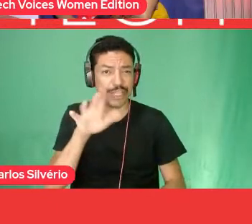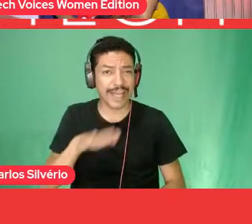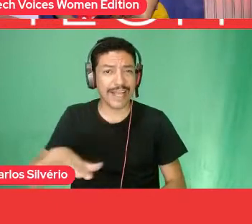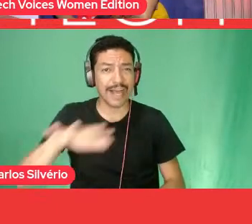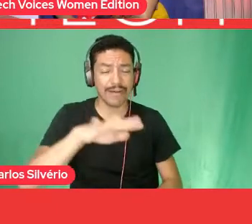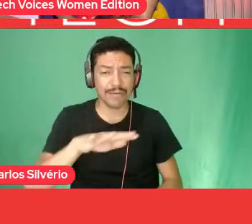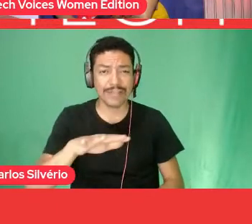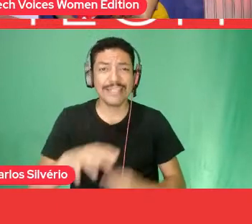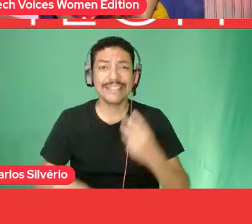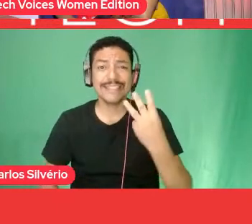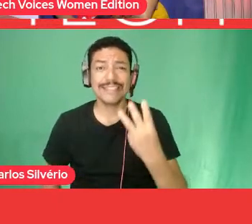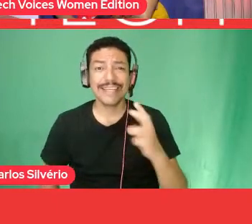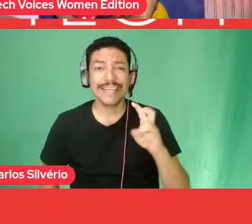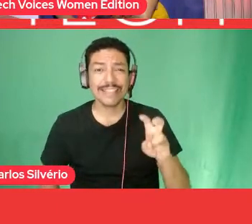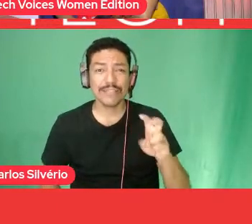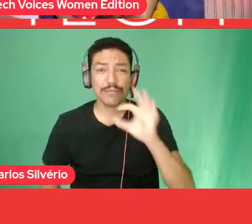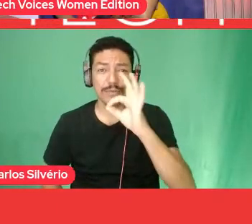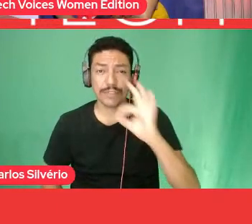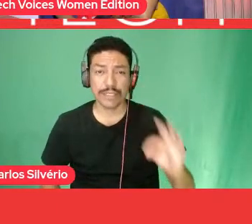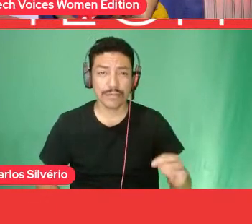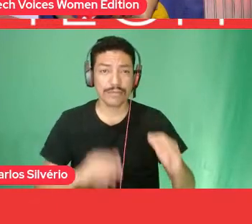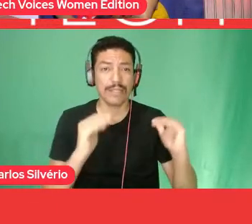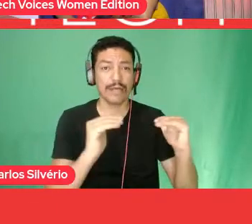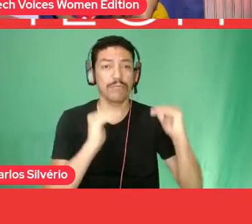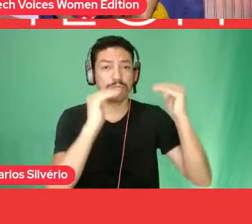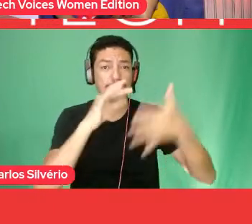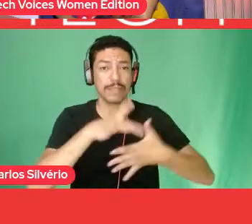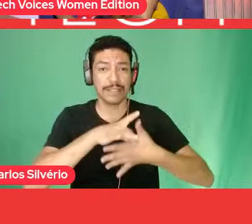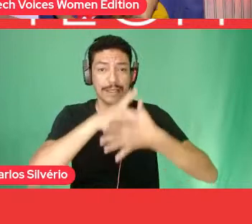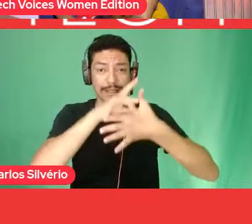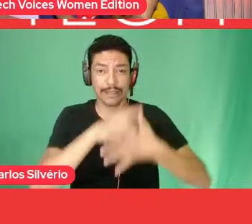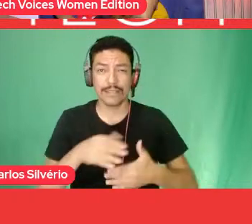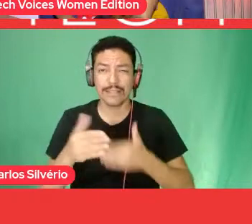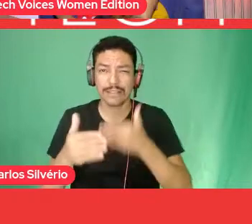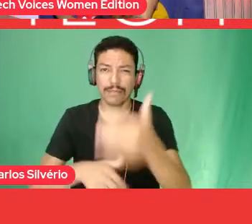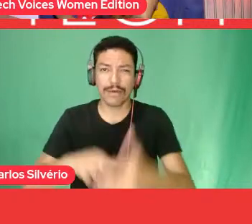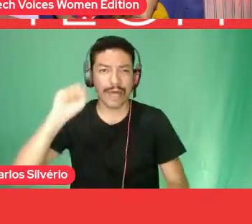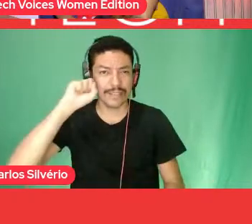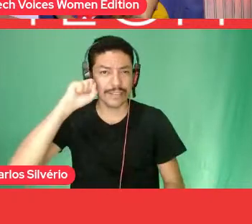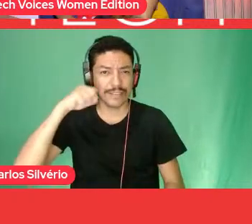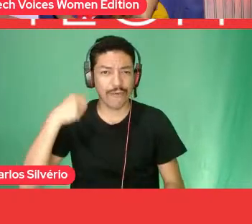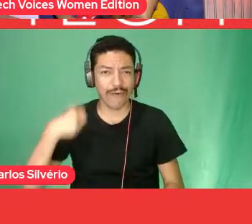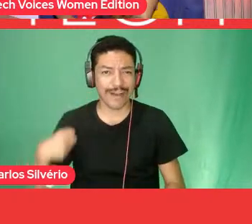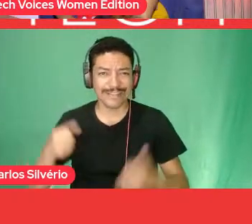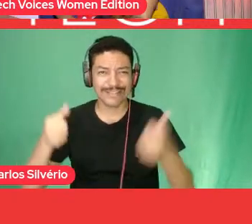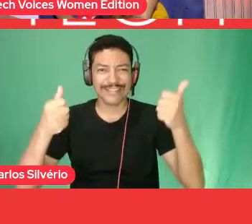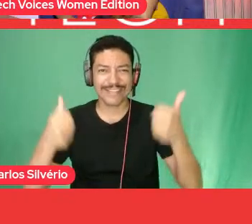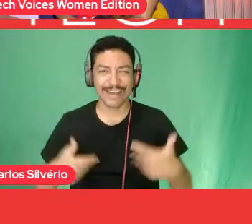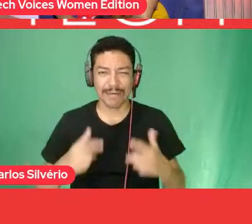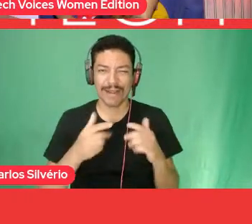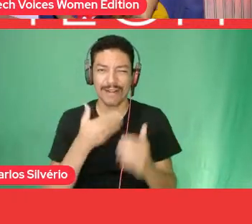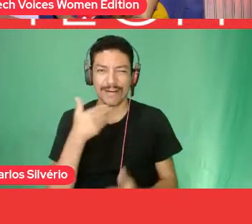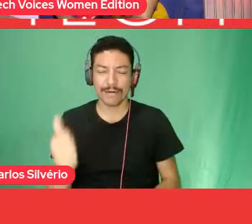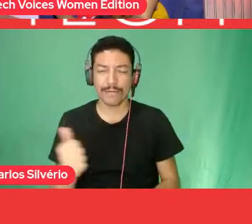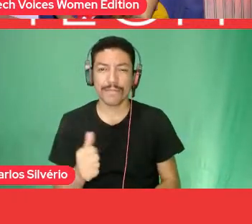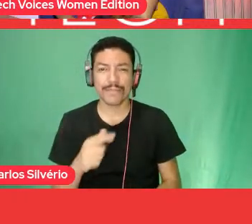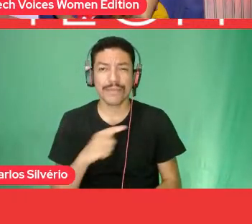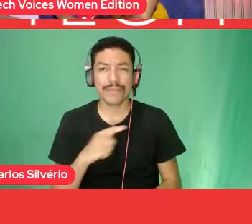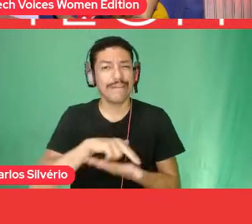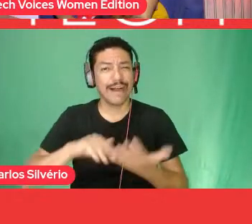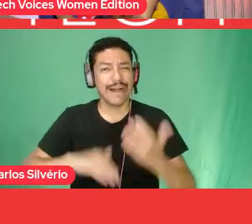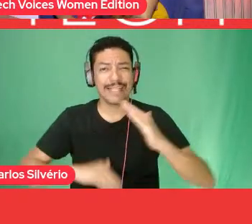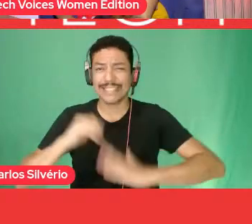depois a Sil vai dar um pouco mais de detalhe. Então, aqui é um pouco, né, muitas das nossas ações que a gente fez ao